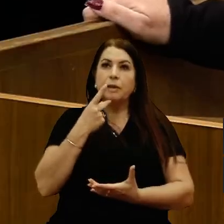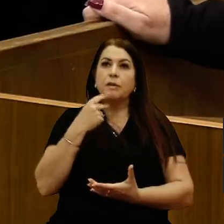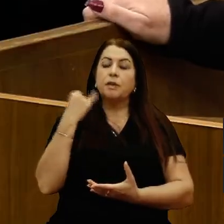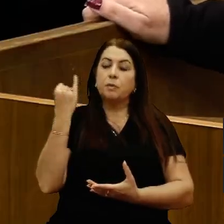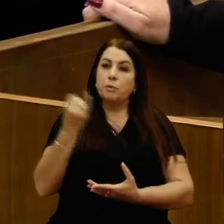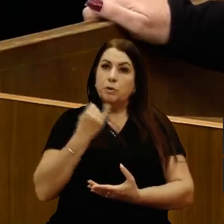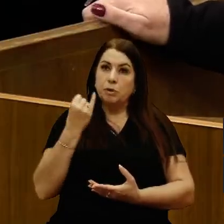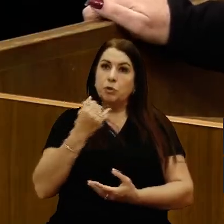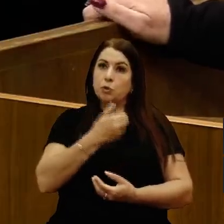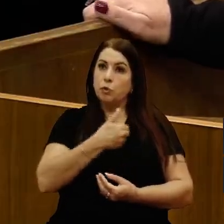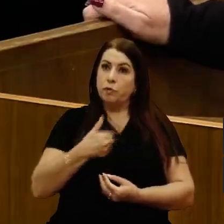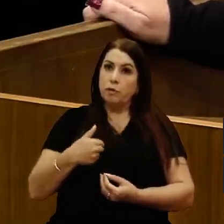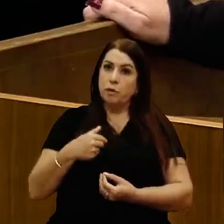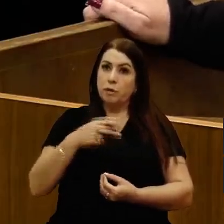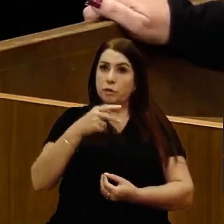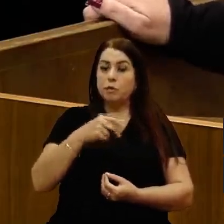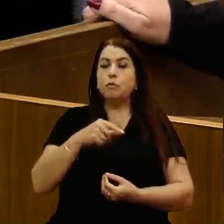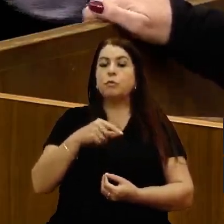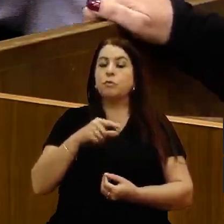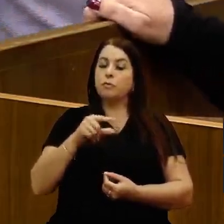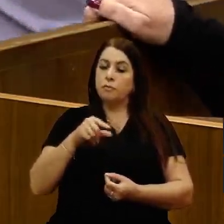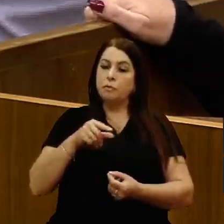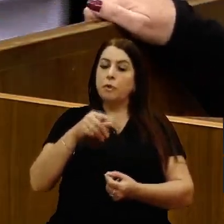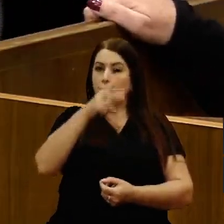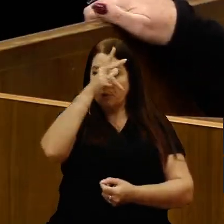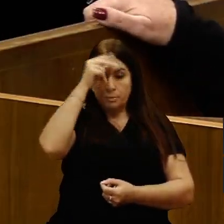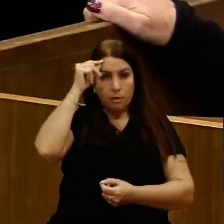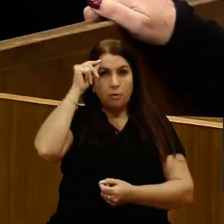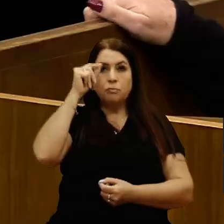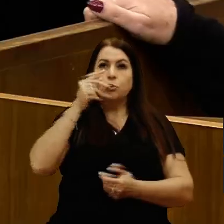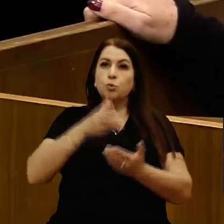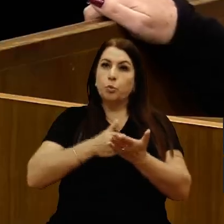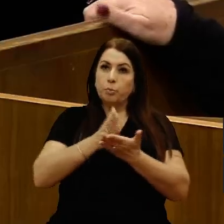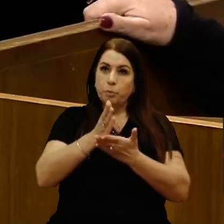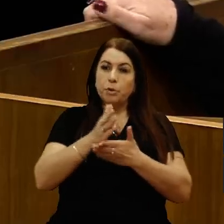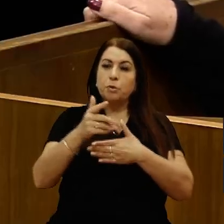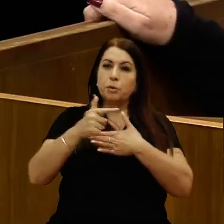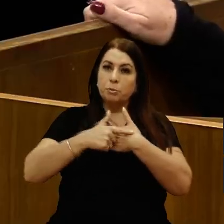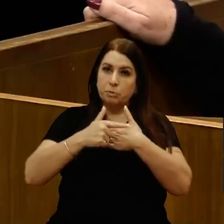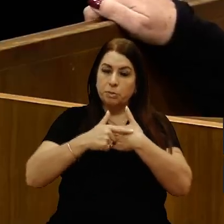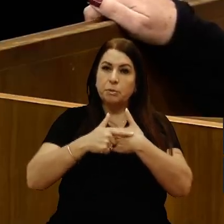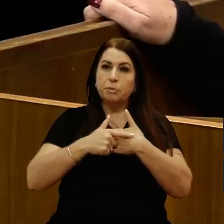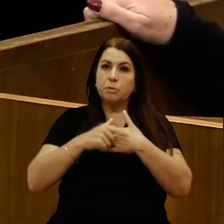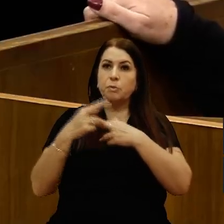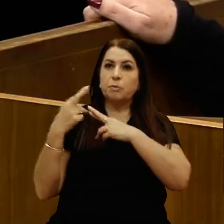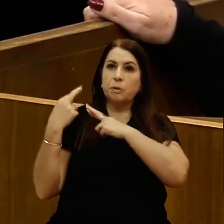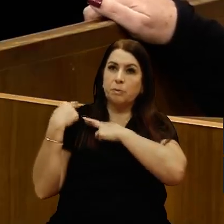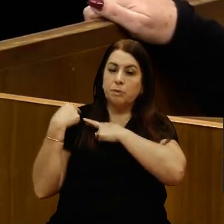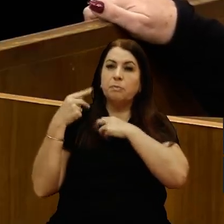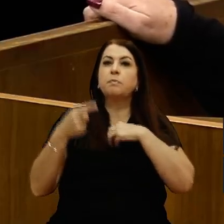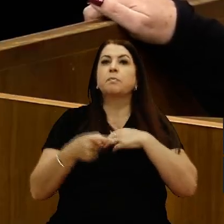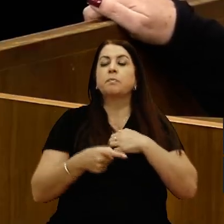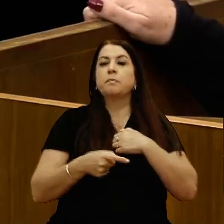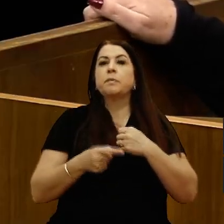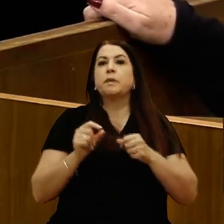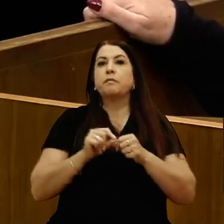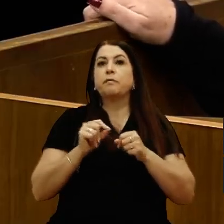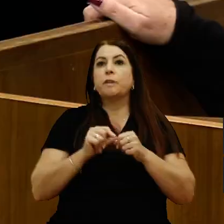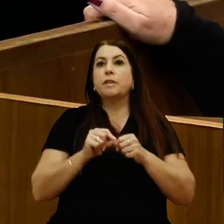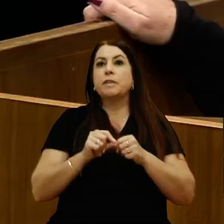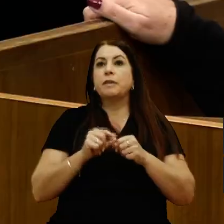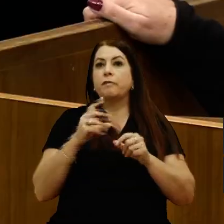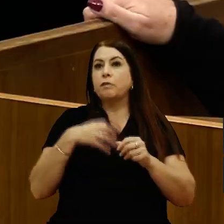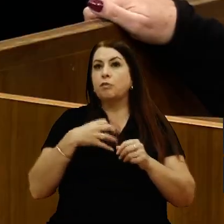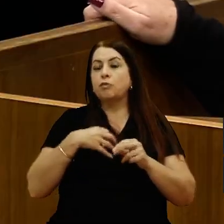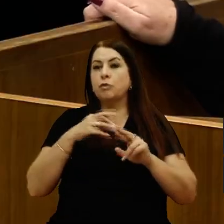importante que o governo municipal cumpriu a sua parte, vereador Lucas, quando se responsabilizou em fazer, fez uma